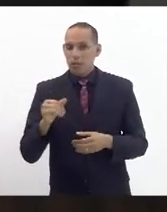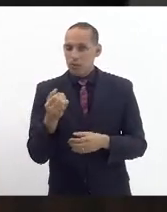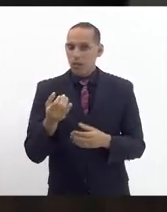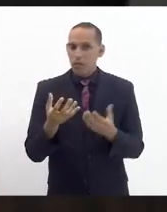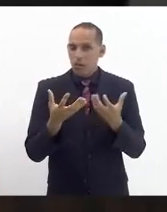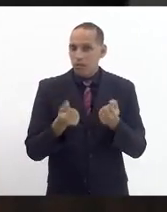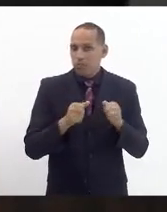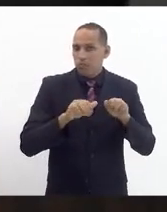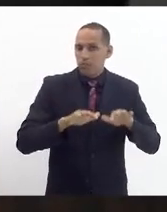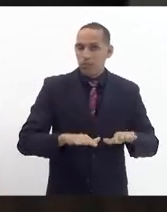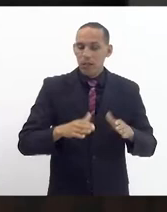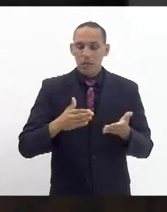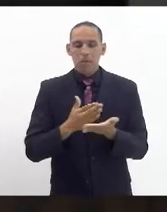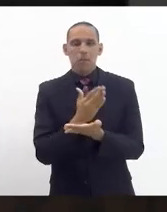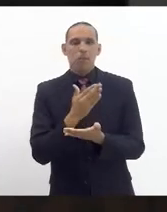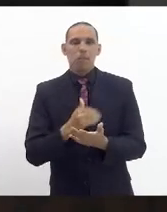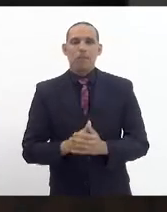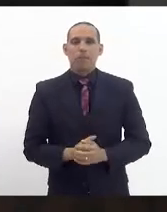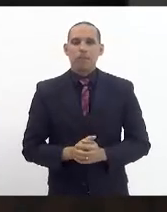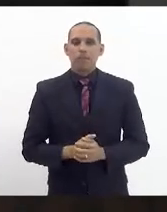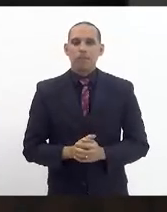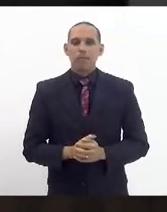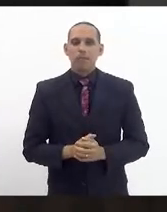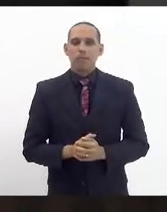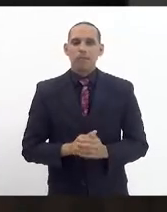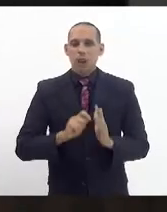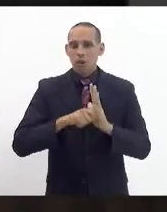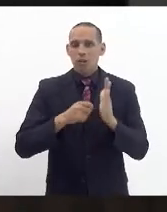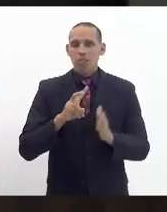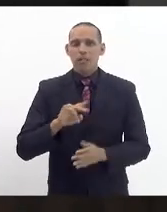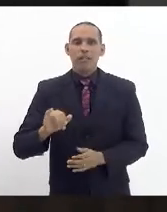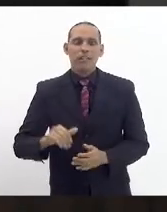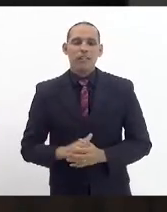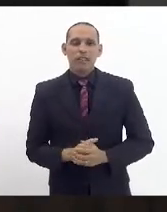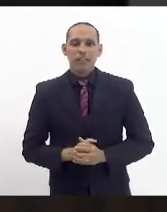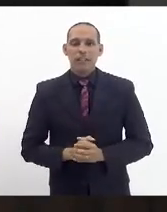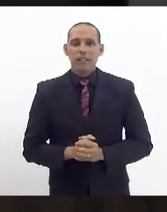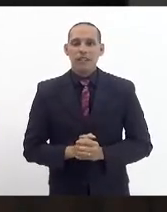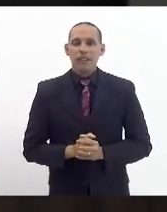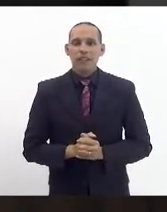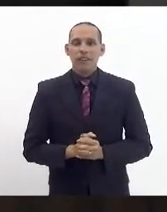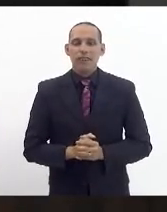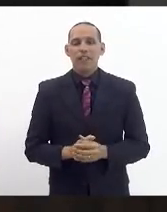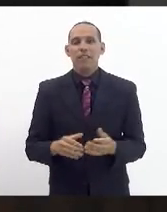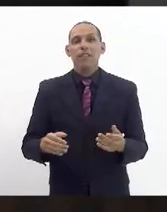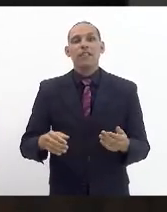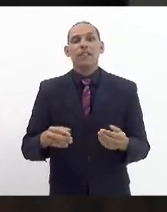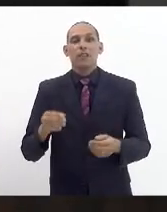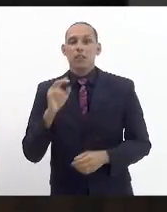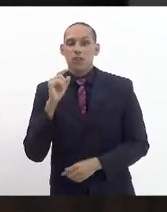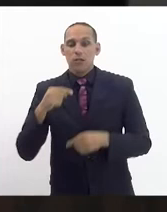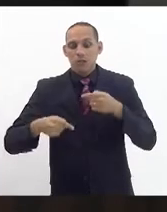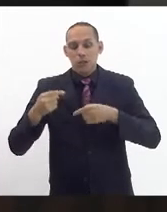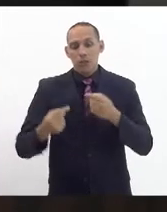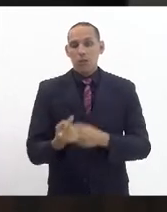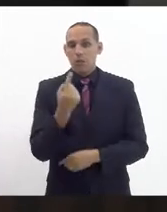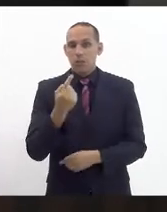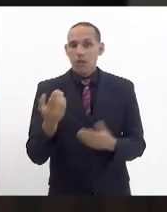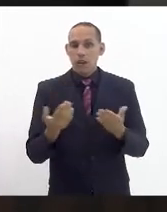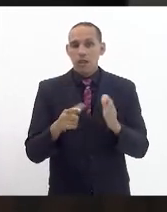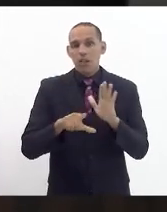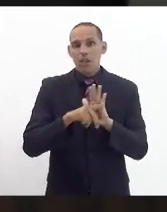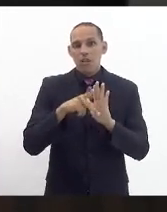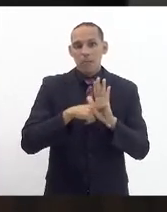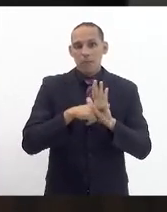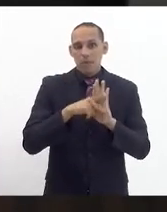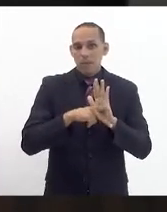aprovam permaneçam como estão aprovados, vai ao autógrafo. Anuncio, em regime de urgência, em discussão única, projeto de lei